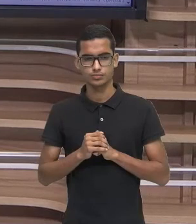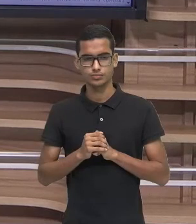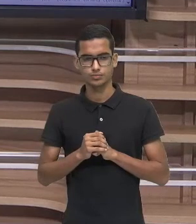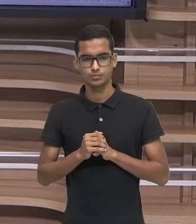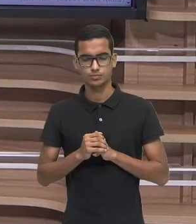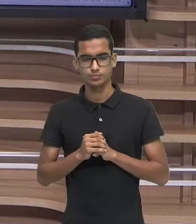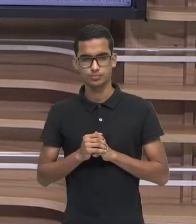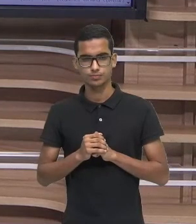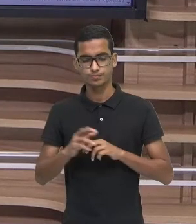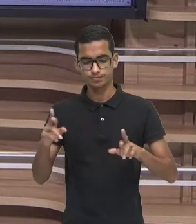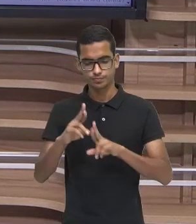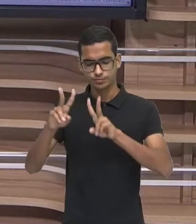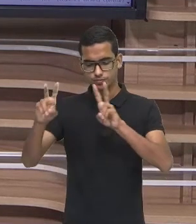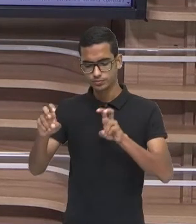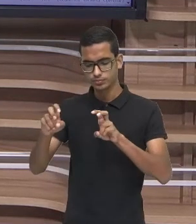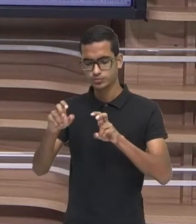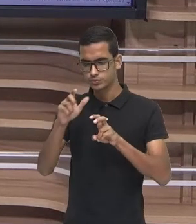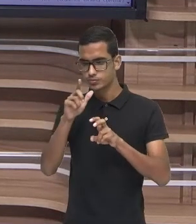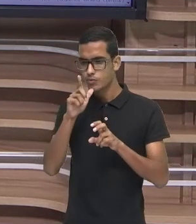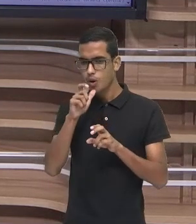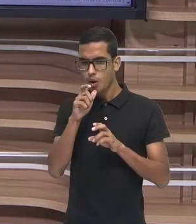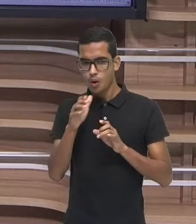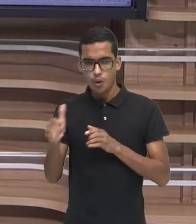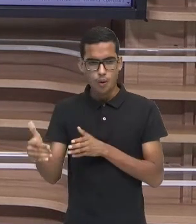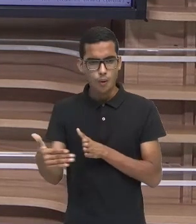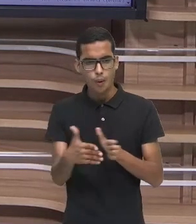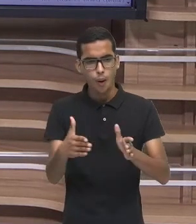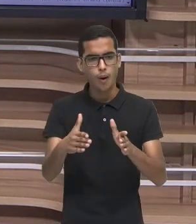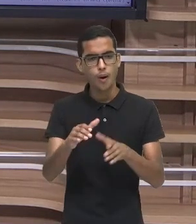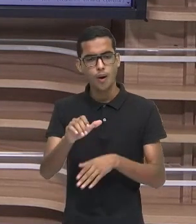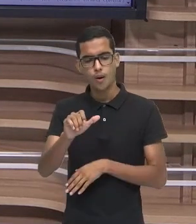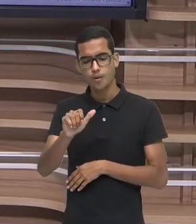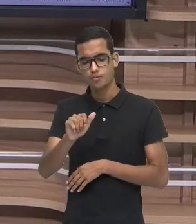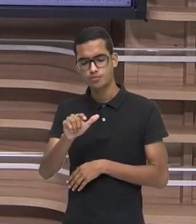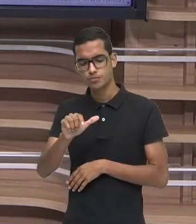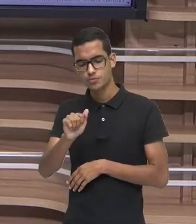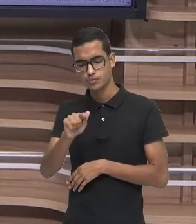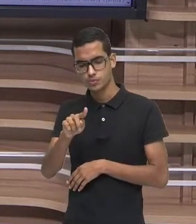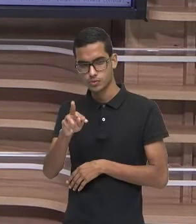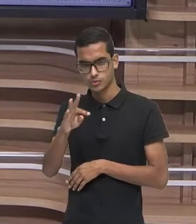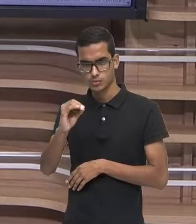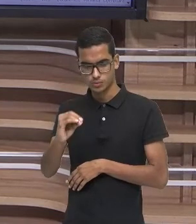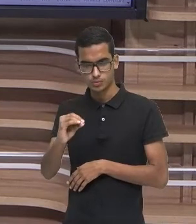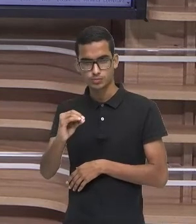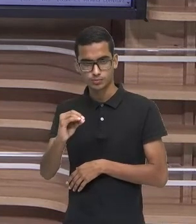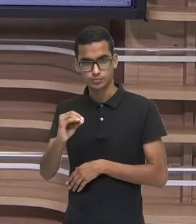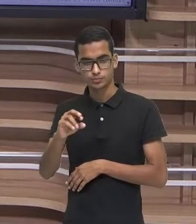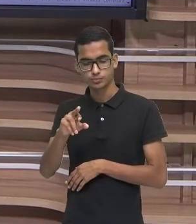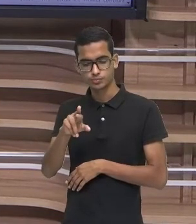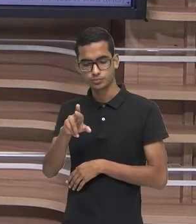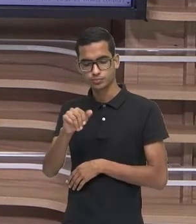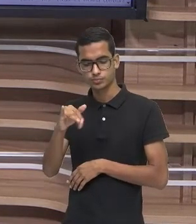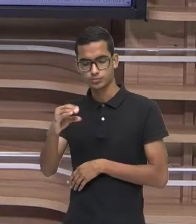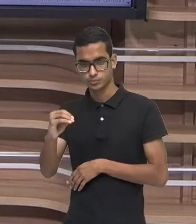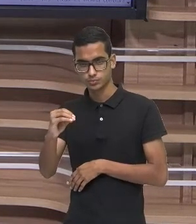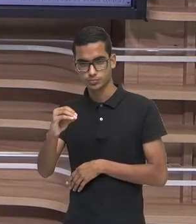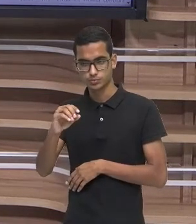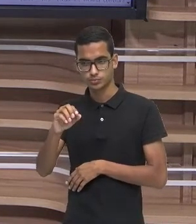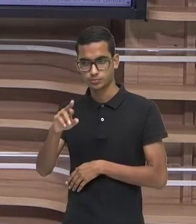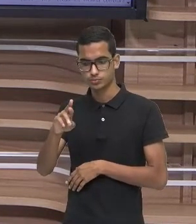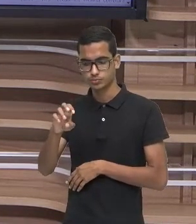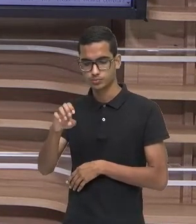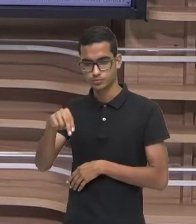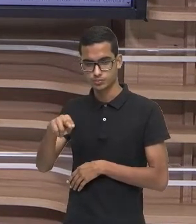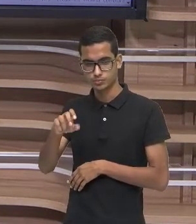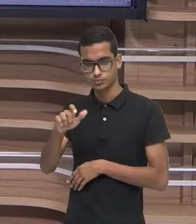aos rios da parte do Alto Rio Negro, né? E ele também respondeu, se eu não me engano, a primeira questão, letra